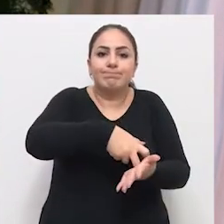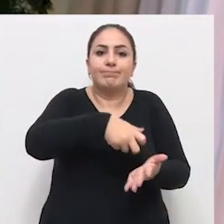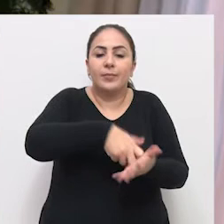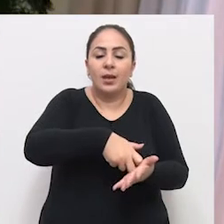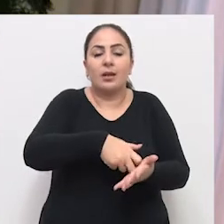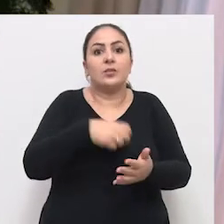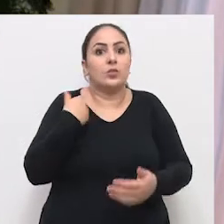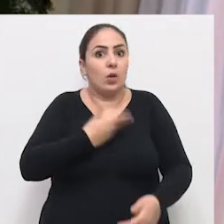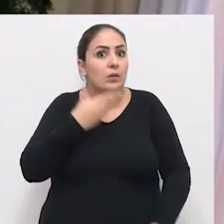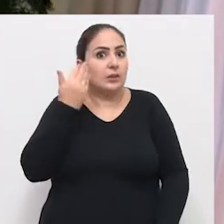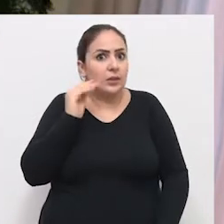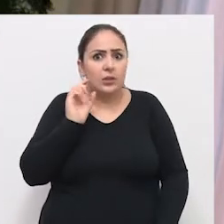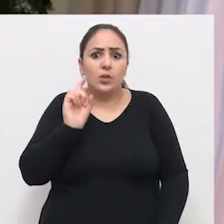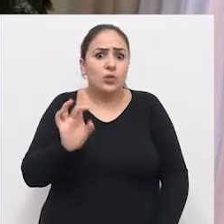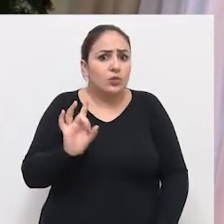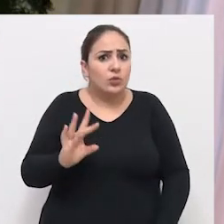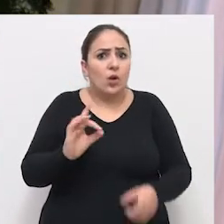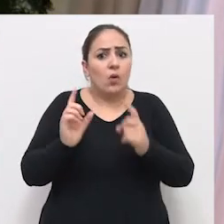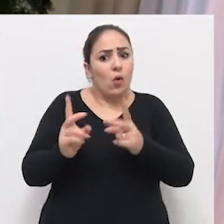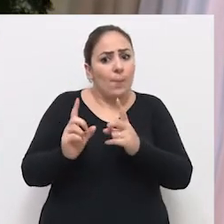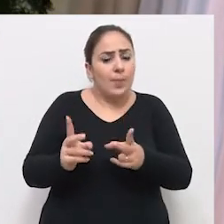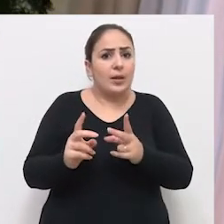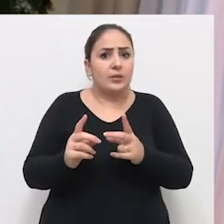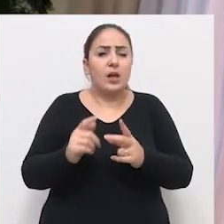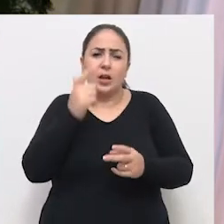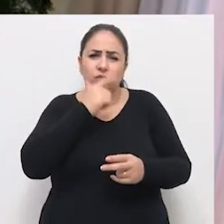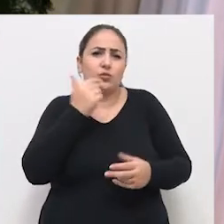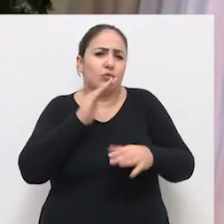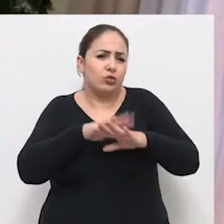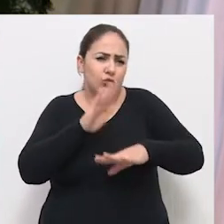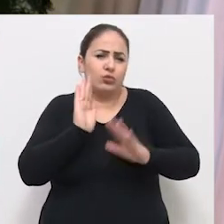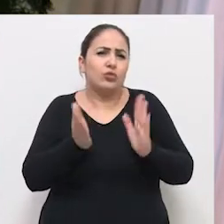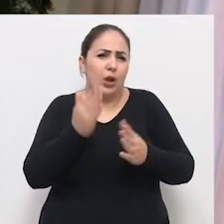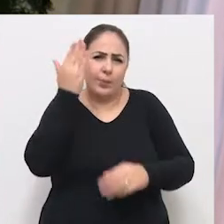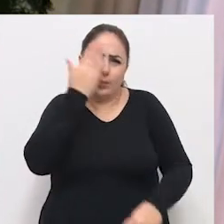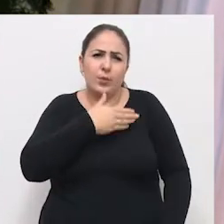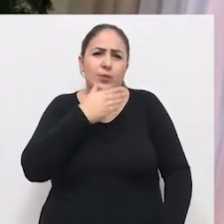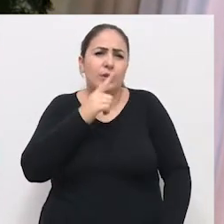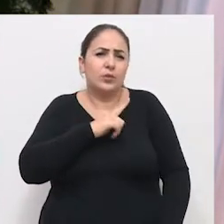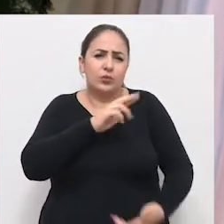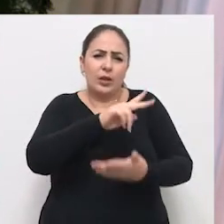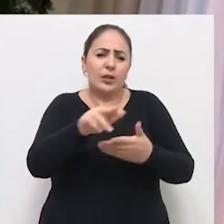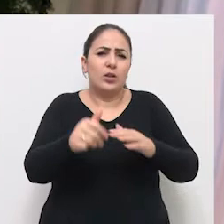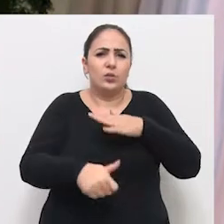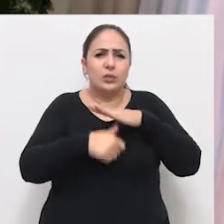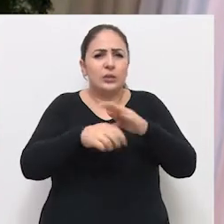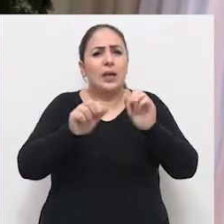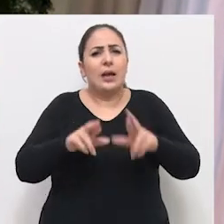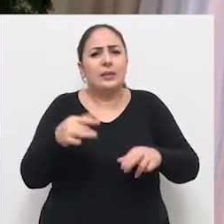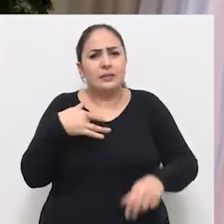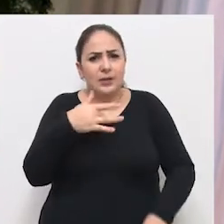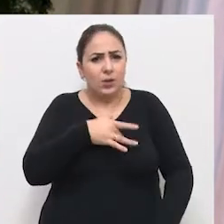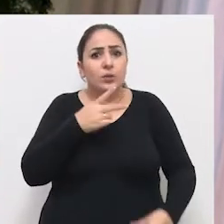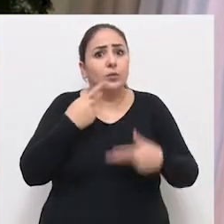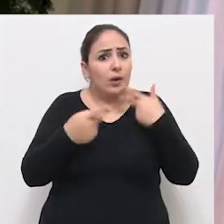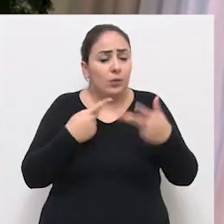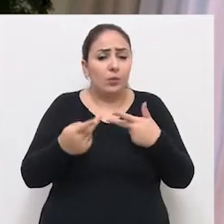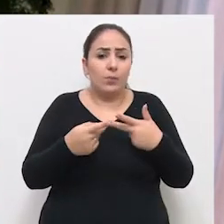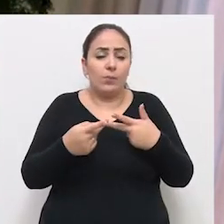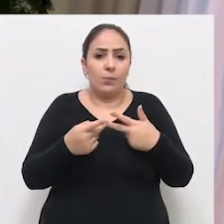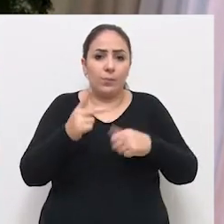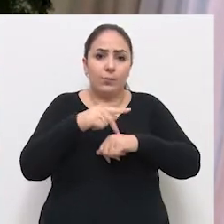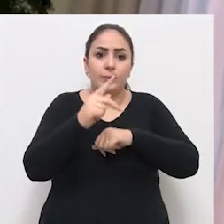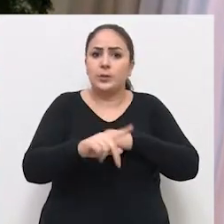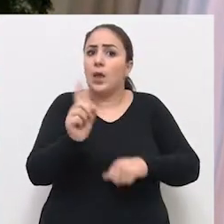penalizado e entendemos que não é o comércio, isso até ficou comprovado e dito até por autoridades mesmo da área da